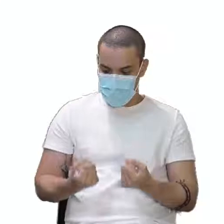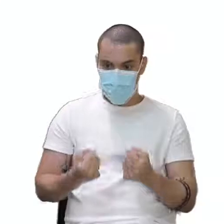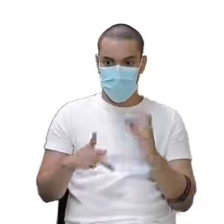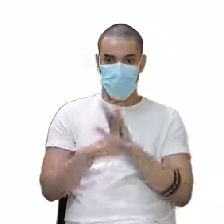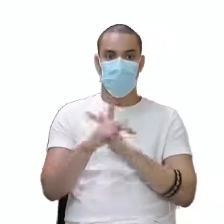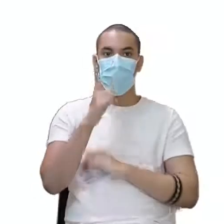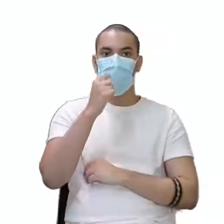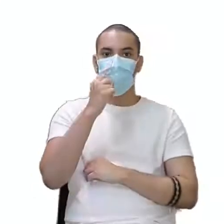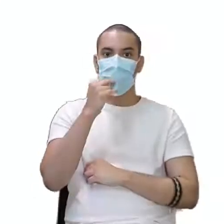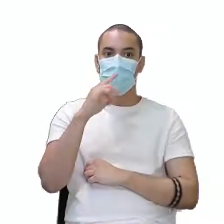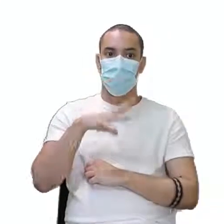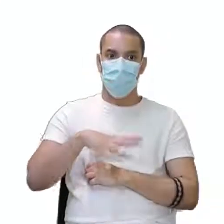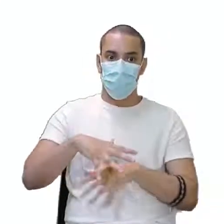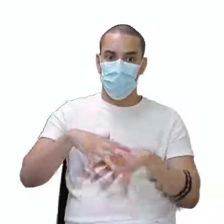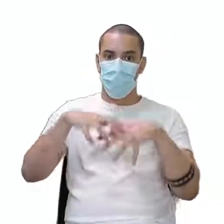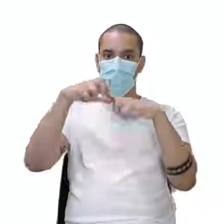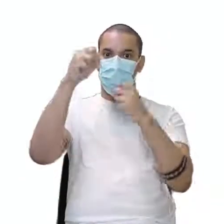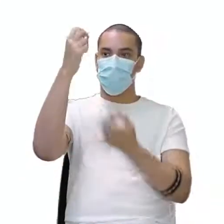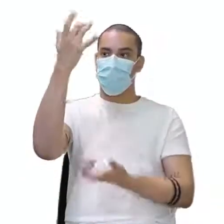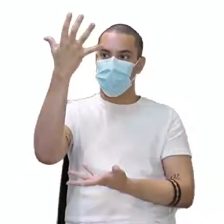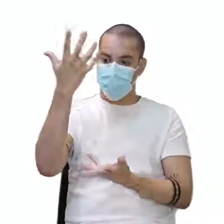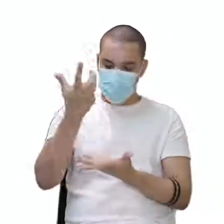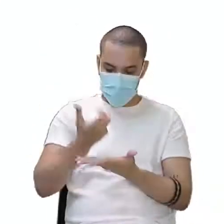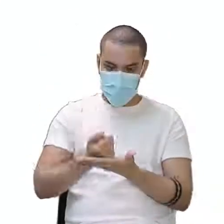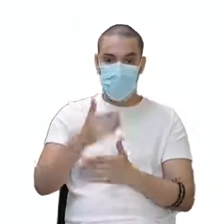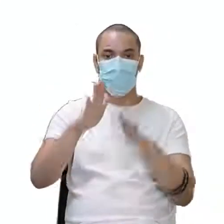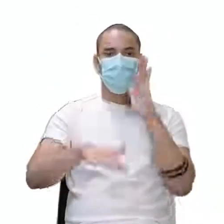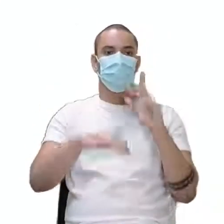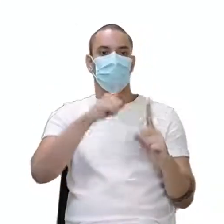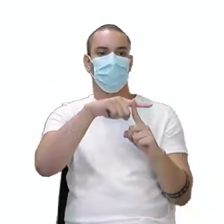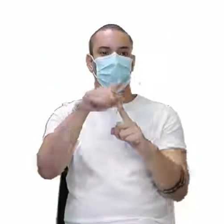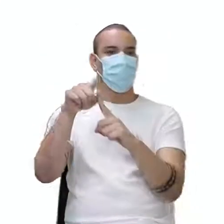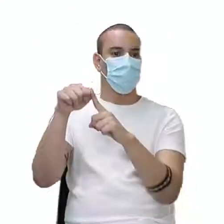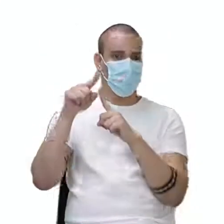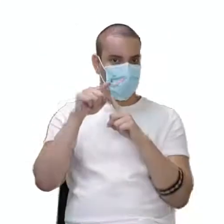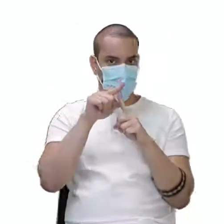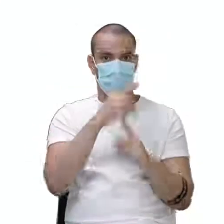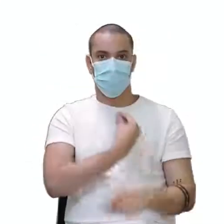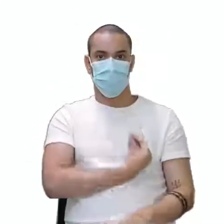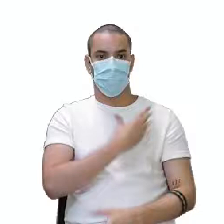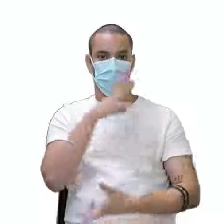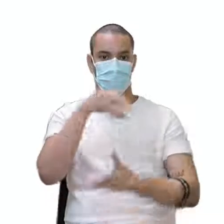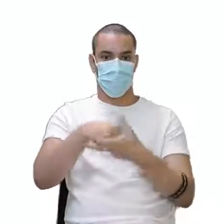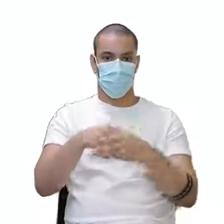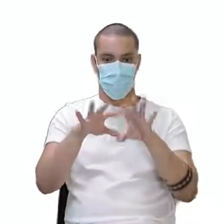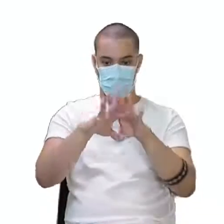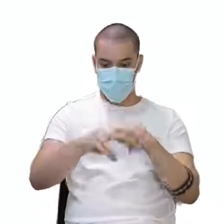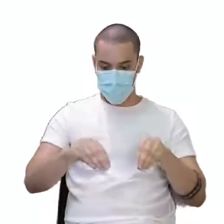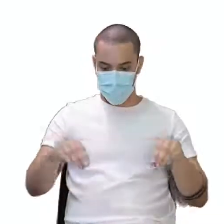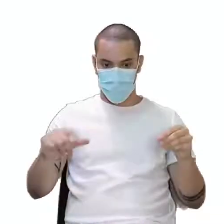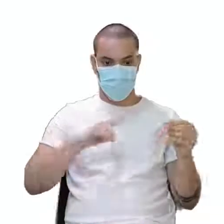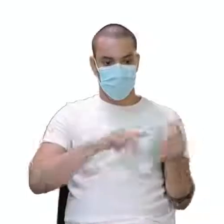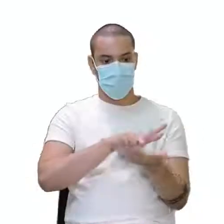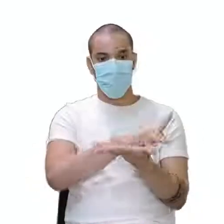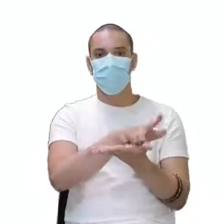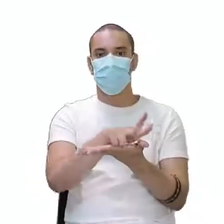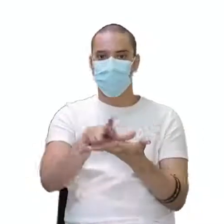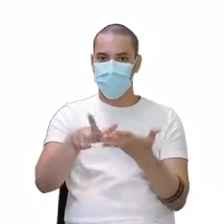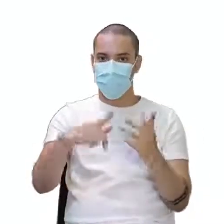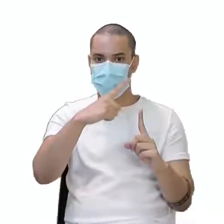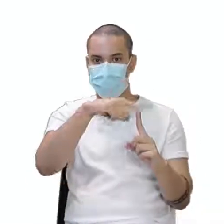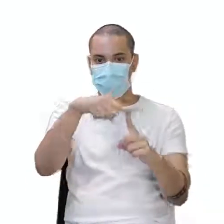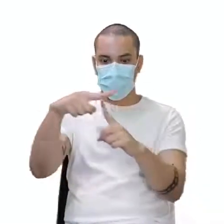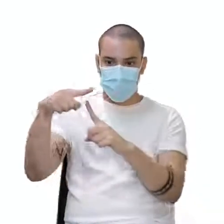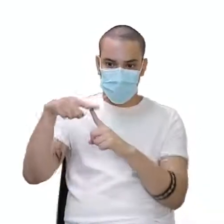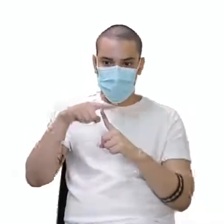água da chuva vai ser absorvida. Aí depende dos tipos de poros presentes nesse solo, que a gente vê, tem vários tipos de solo, e